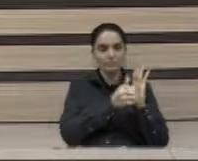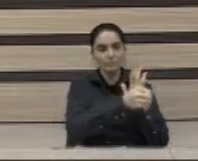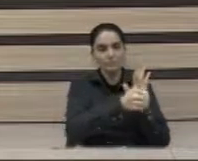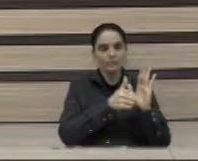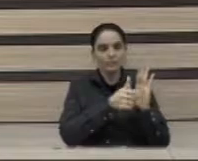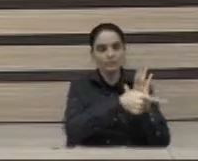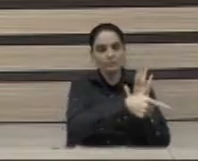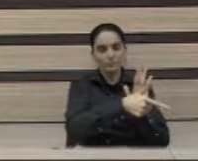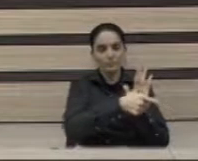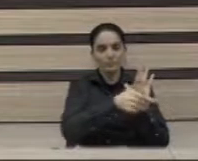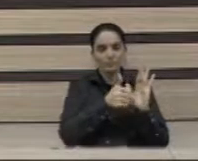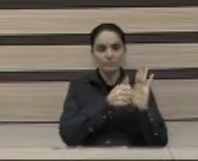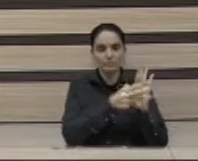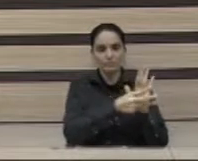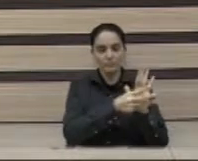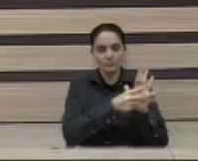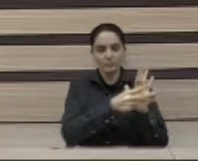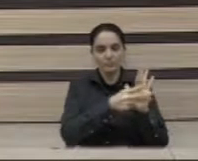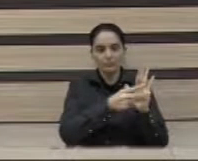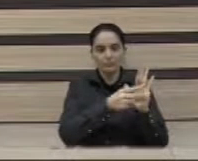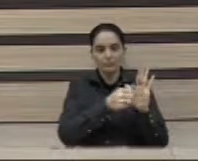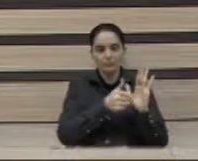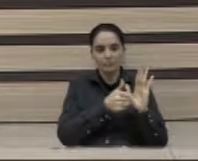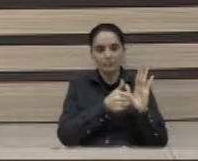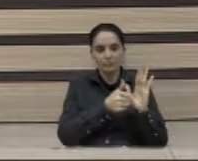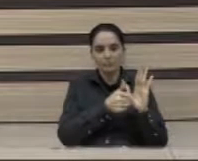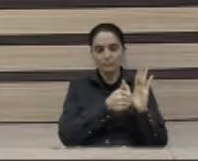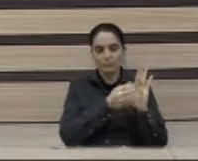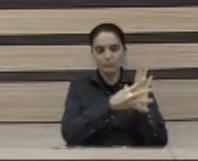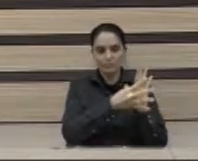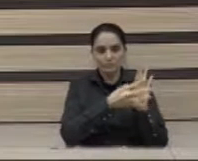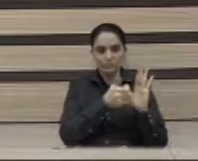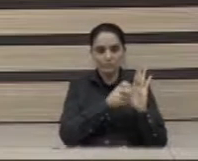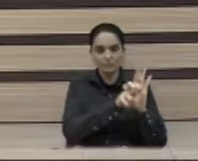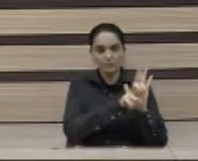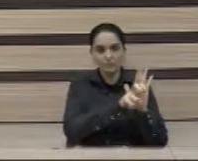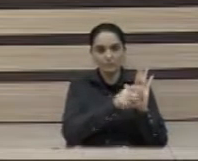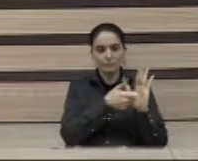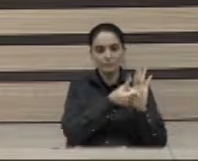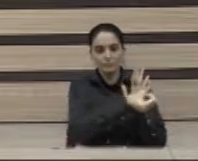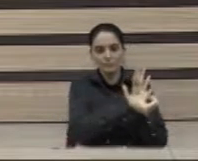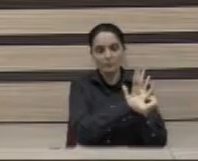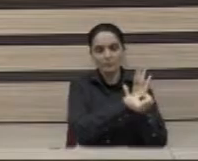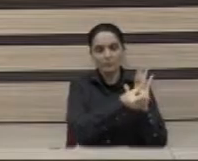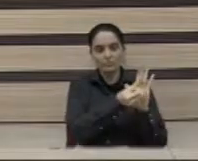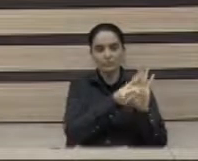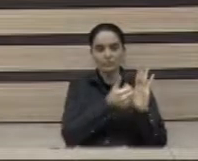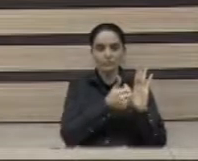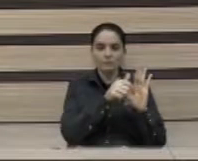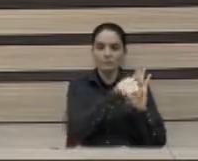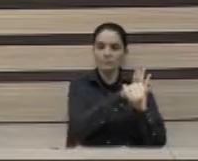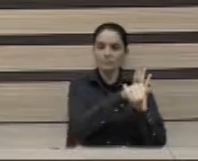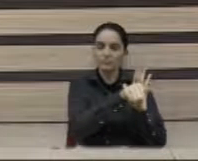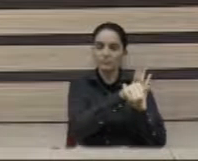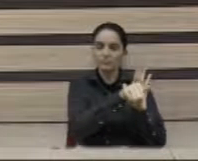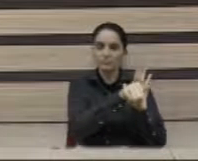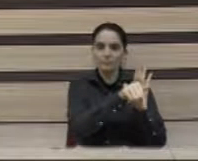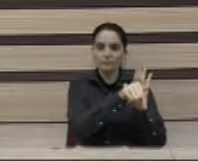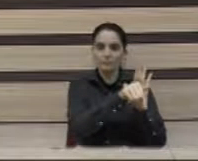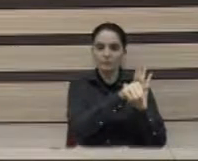11º, 12º, 13º, 14º, 15º, 16º, 17º,